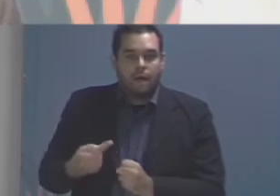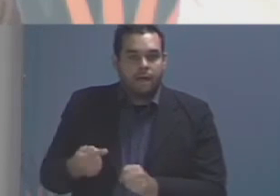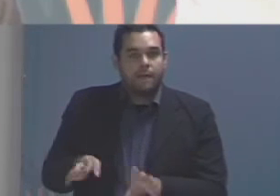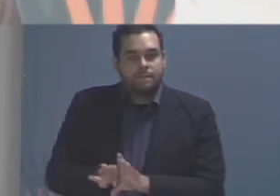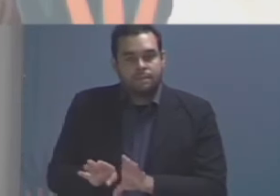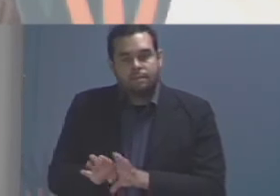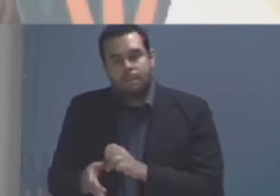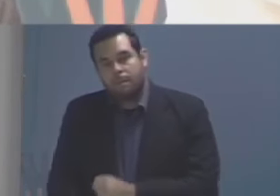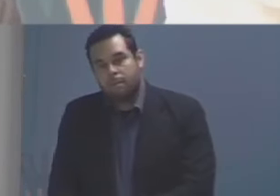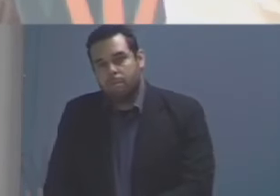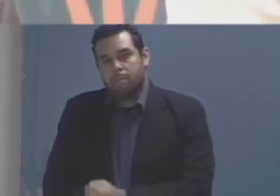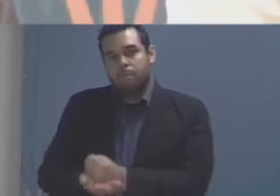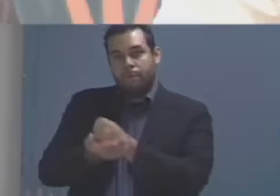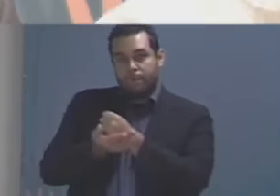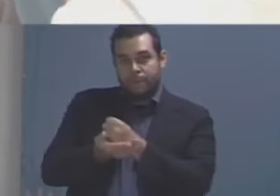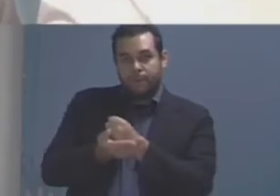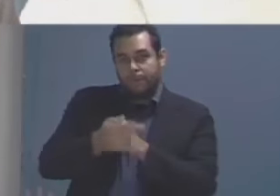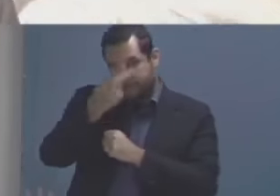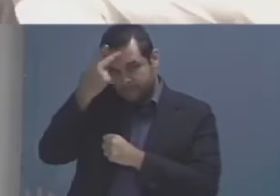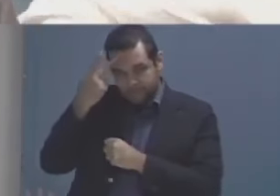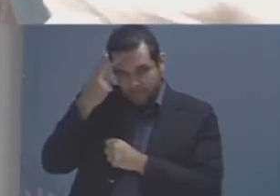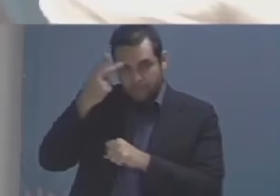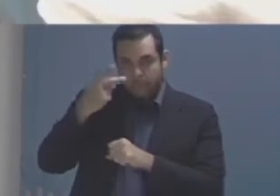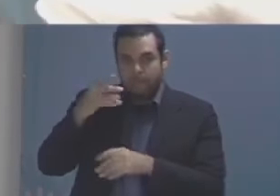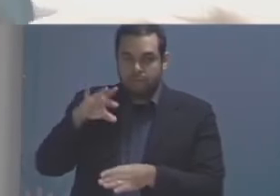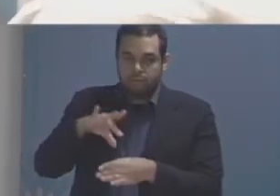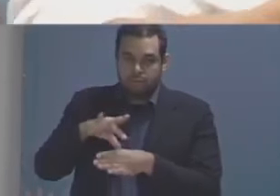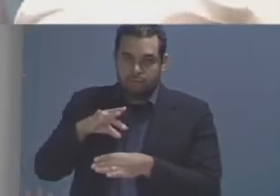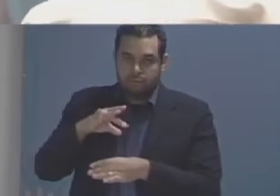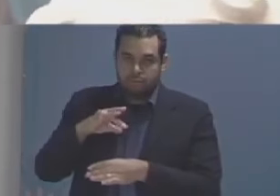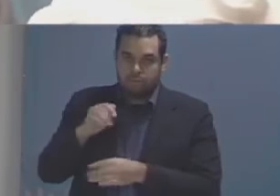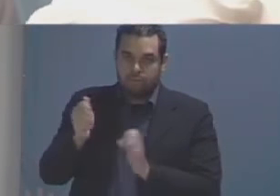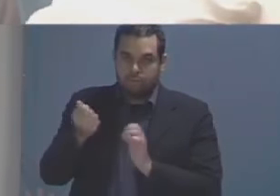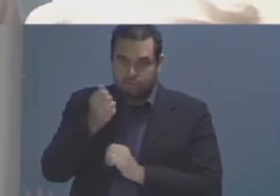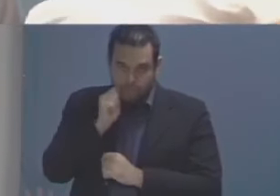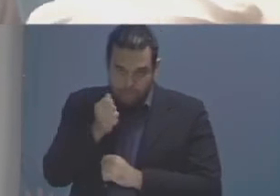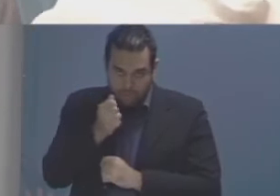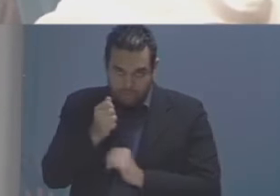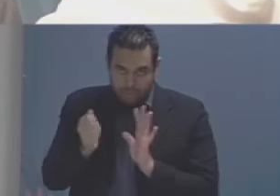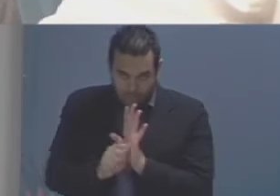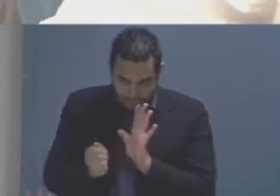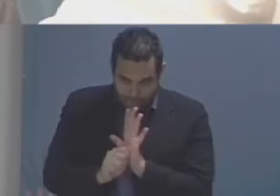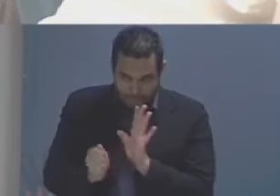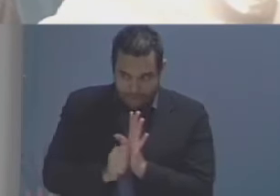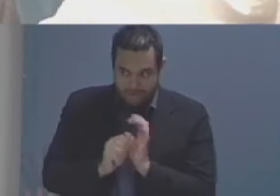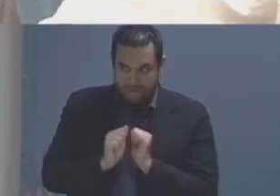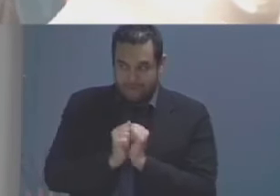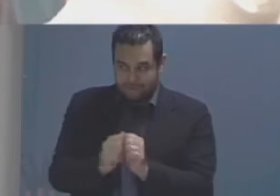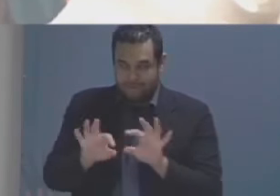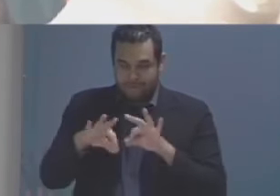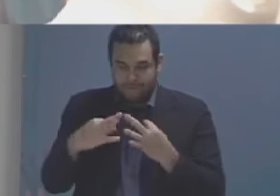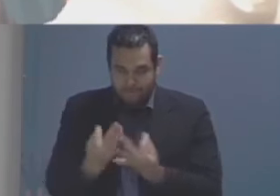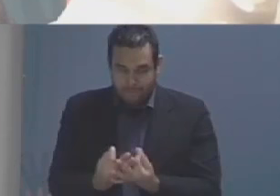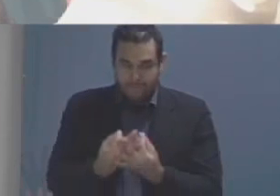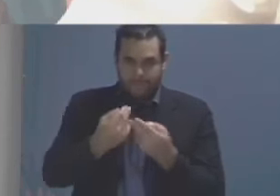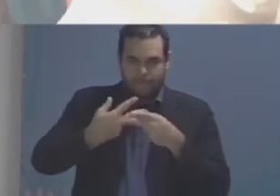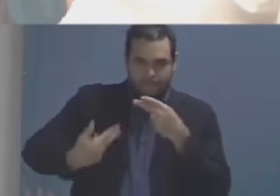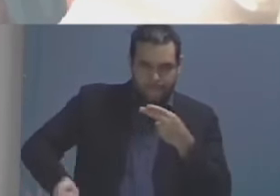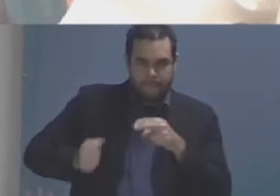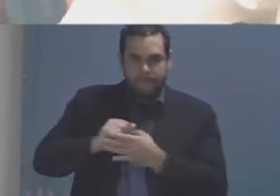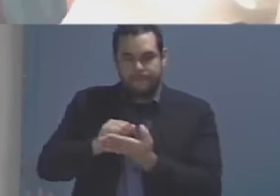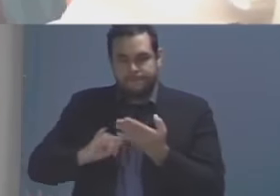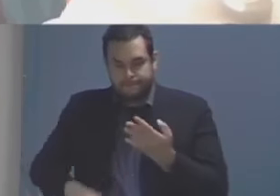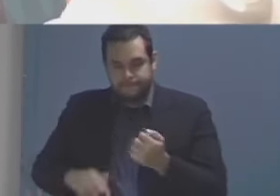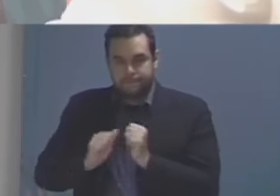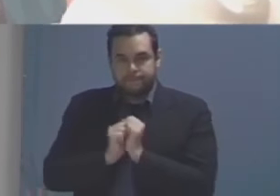a laicidade e o Estado e o trabalho do psicólogo, que também foi um dos temas transversais de todas as atividades realizadas,